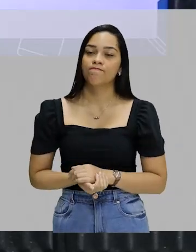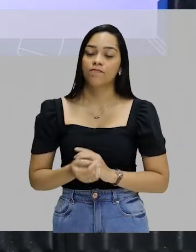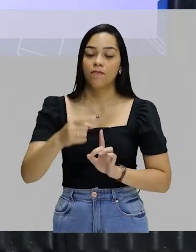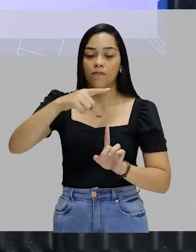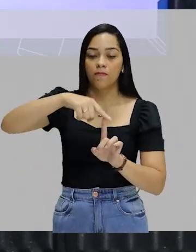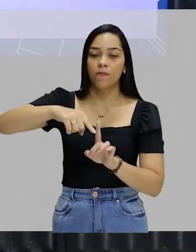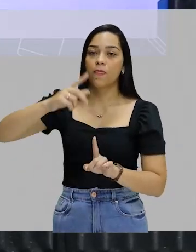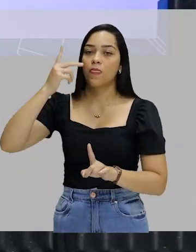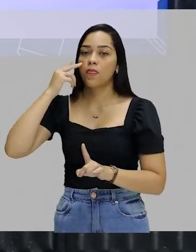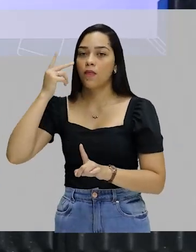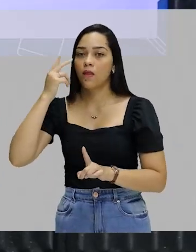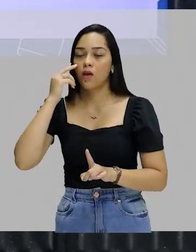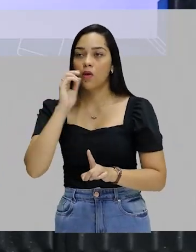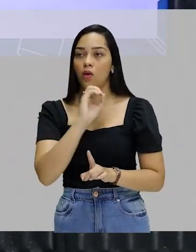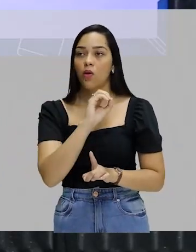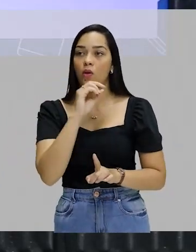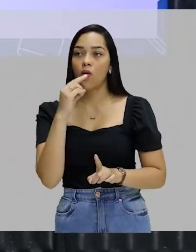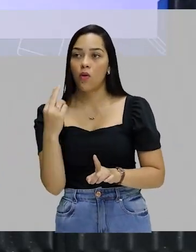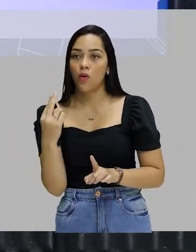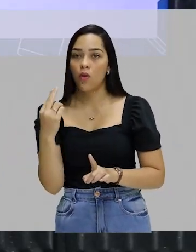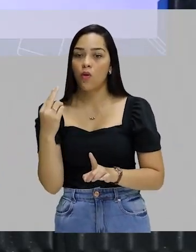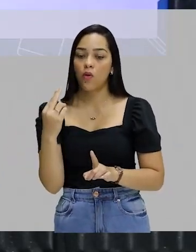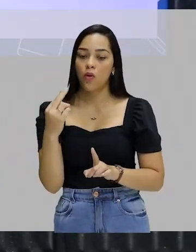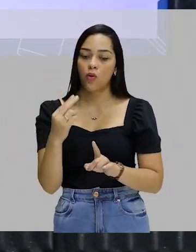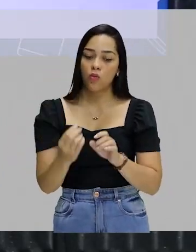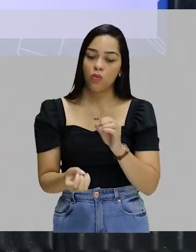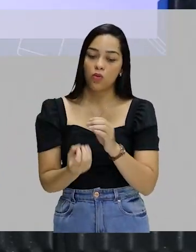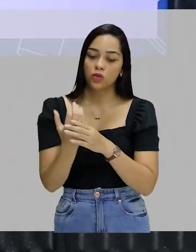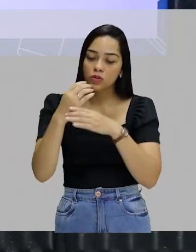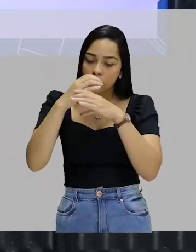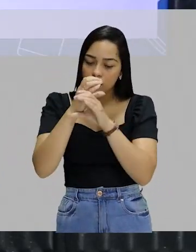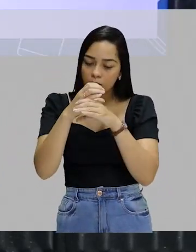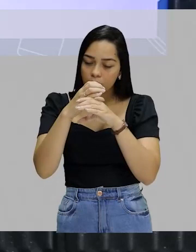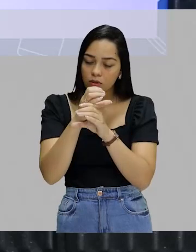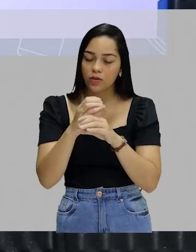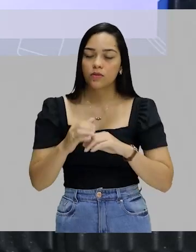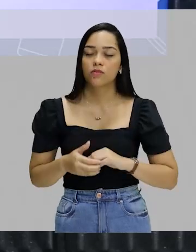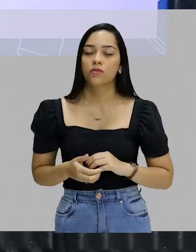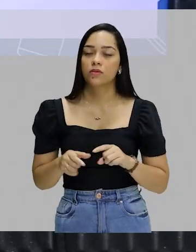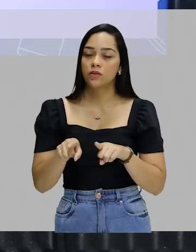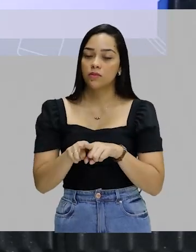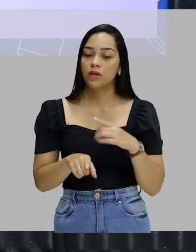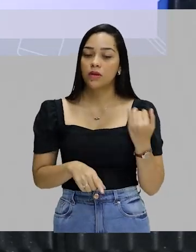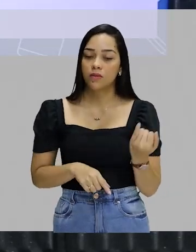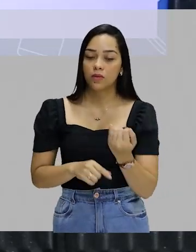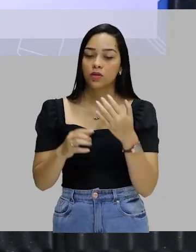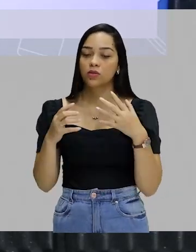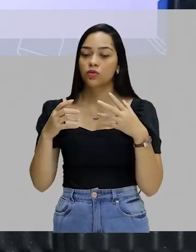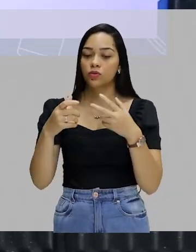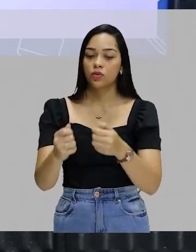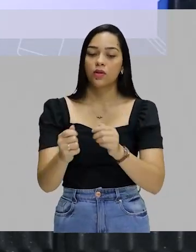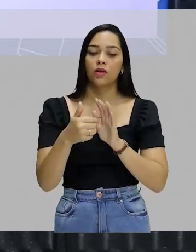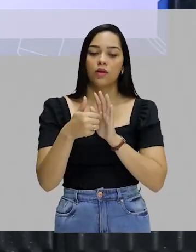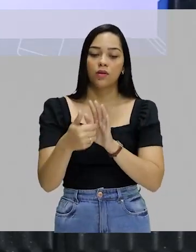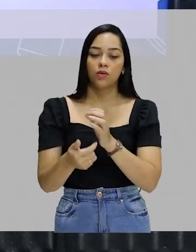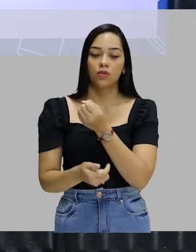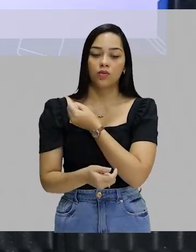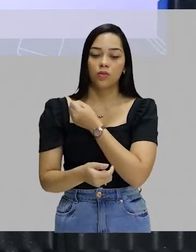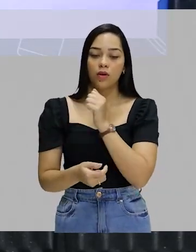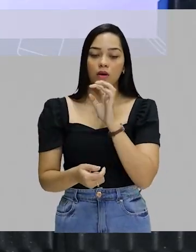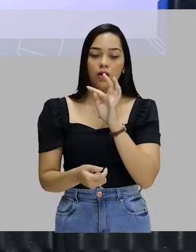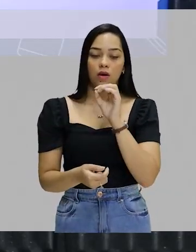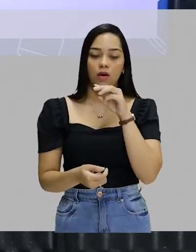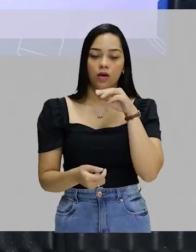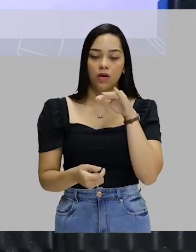elementos naturais ou elementos artificiais. Vale ressaltar que todos os elementos que apresentam número